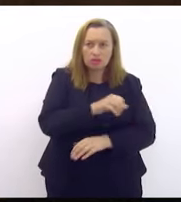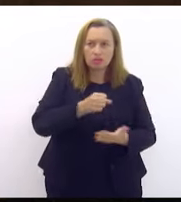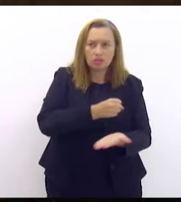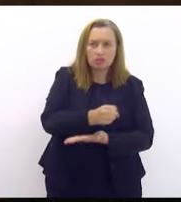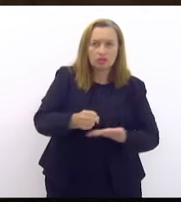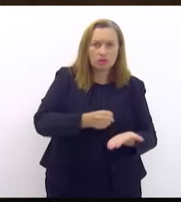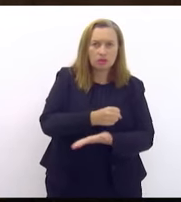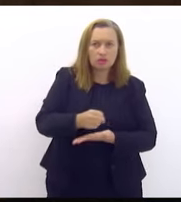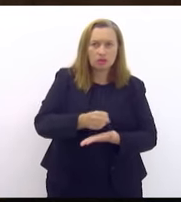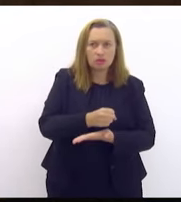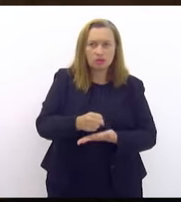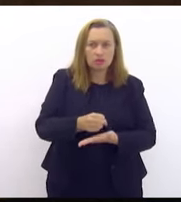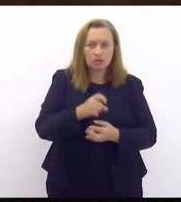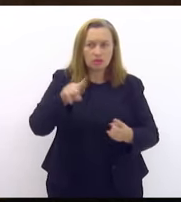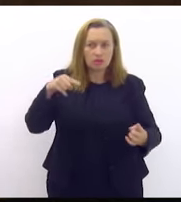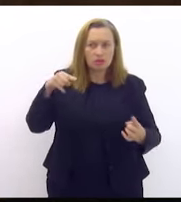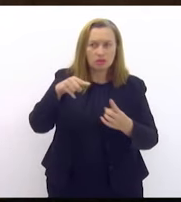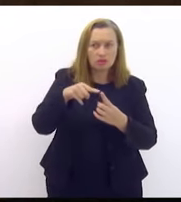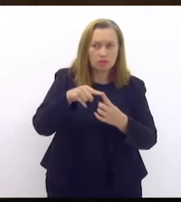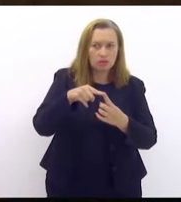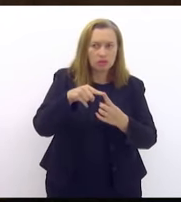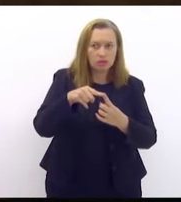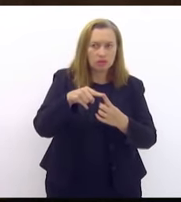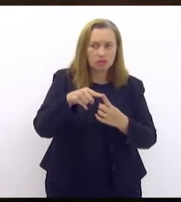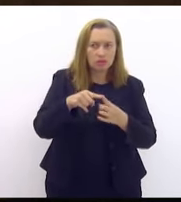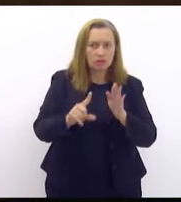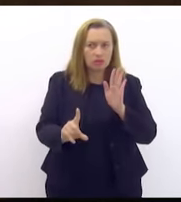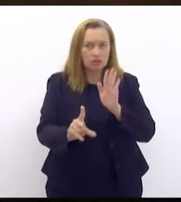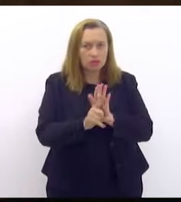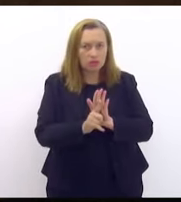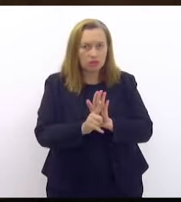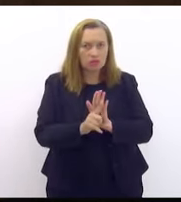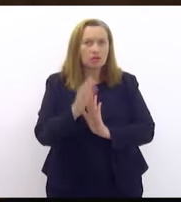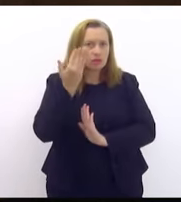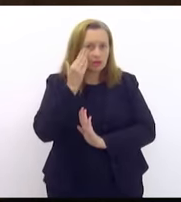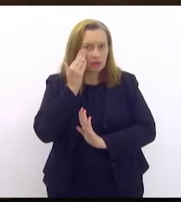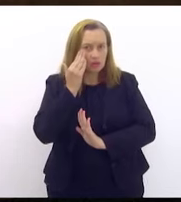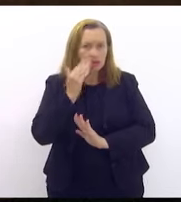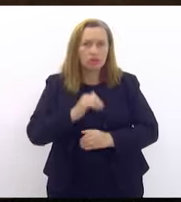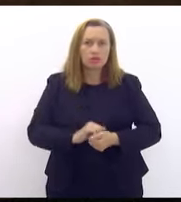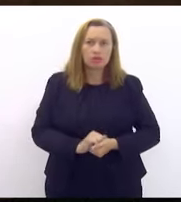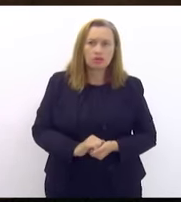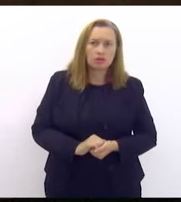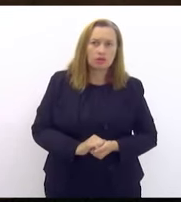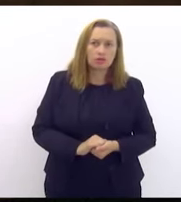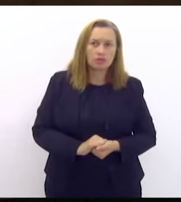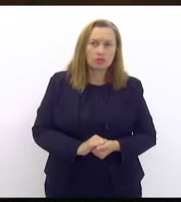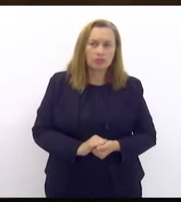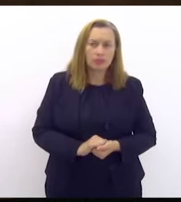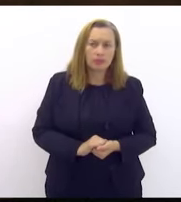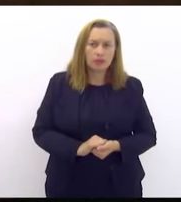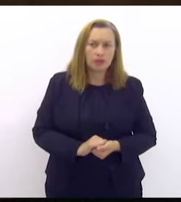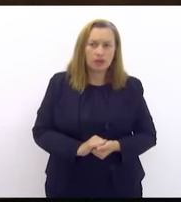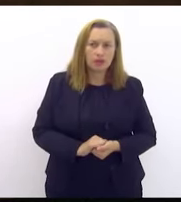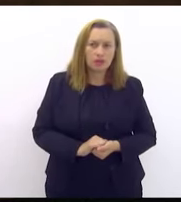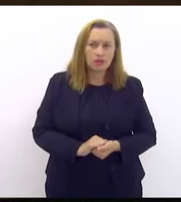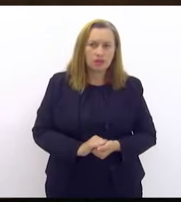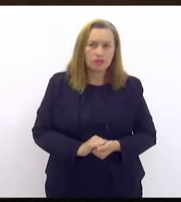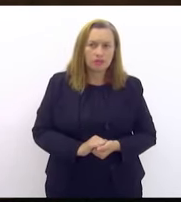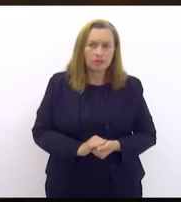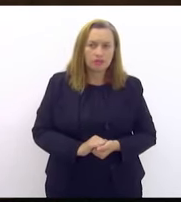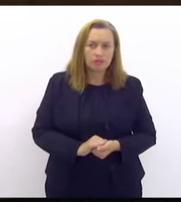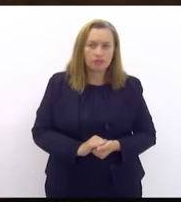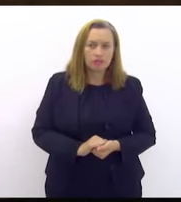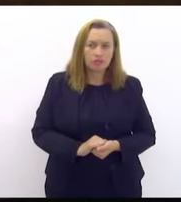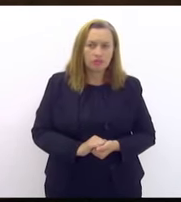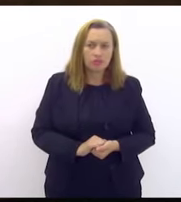Basicamente, o objetivo dessa lei, entenda-se, que o sistema